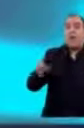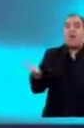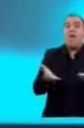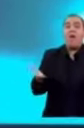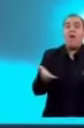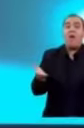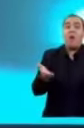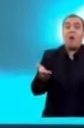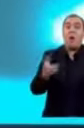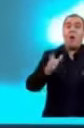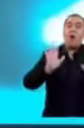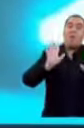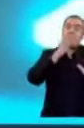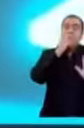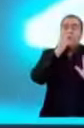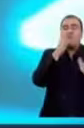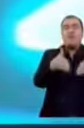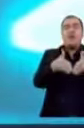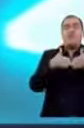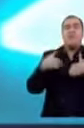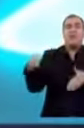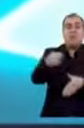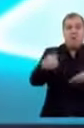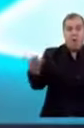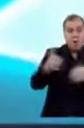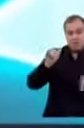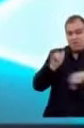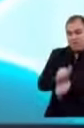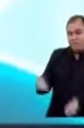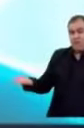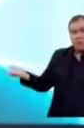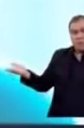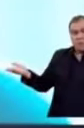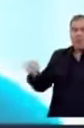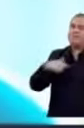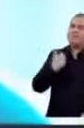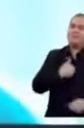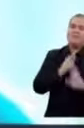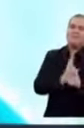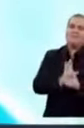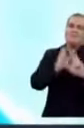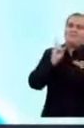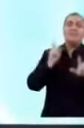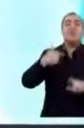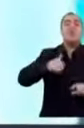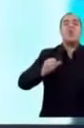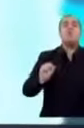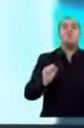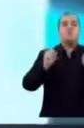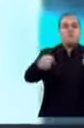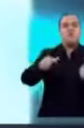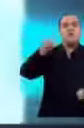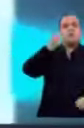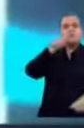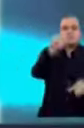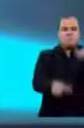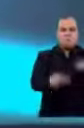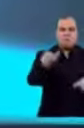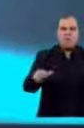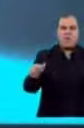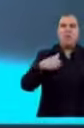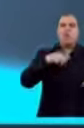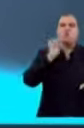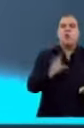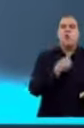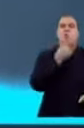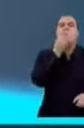favor, aí disputando a presidência, se ausentando aqui. Então, essa é a nossa diferença. Eu defendo as mulheres, não da boca para